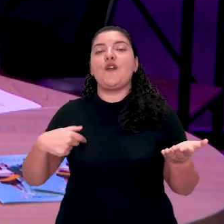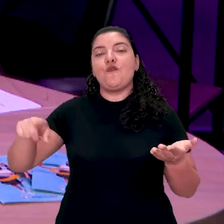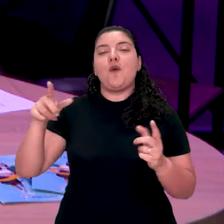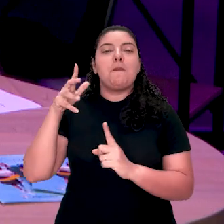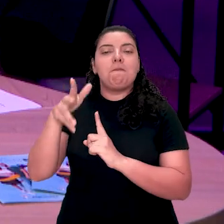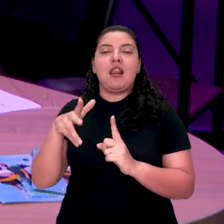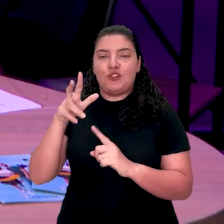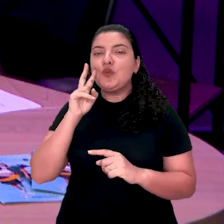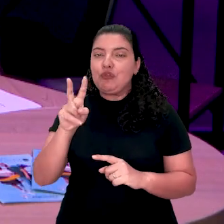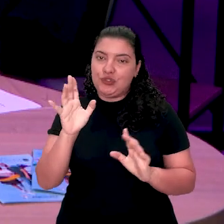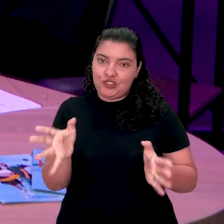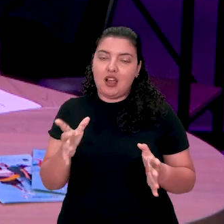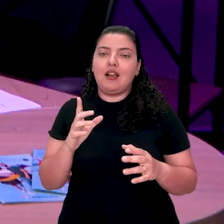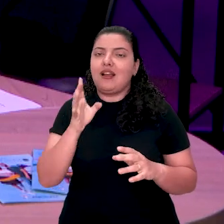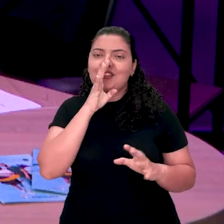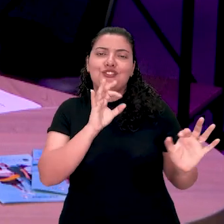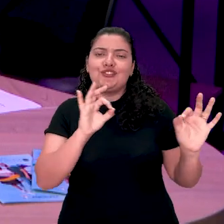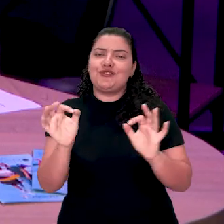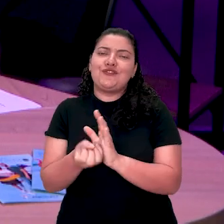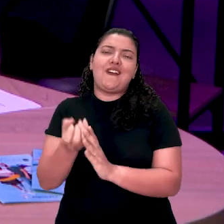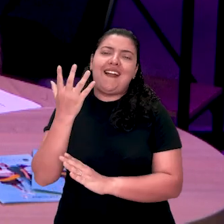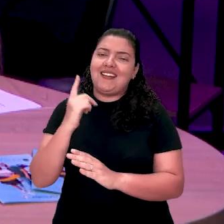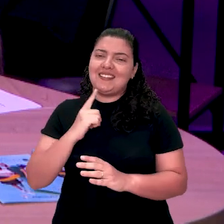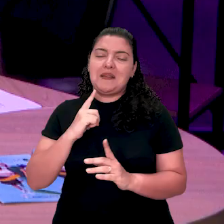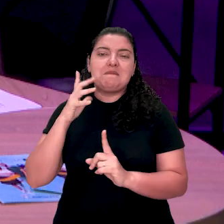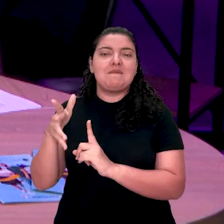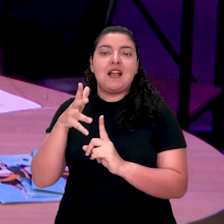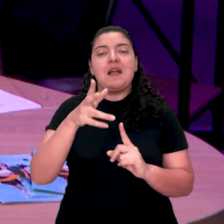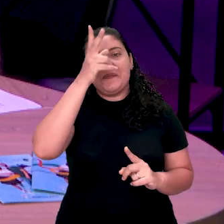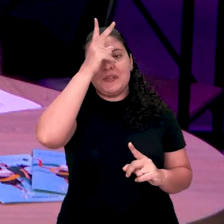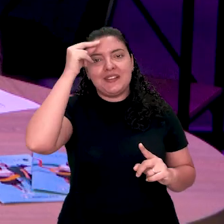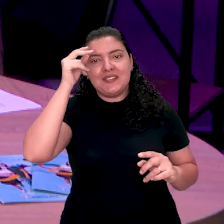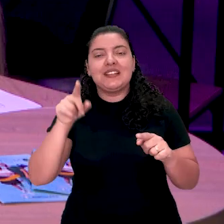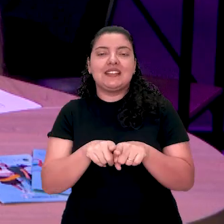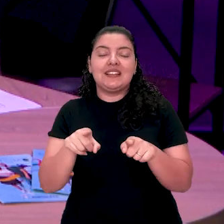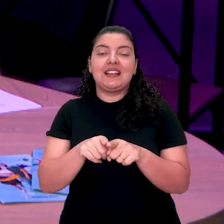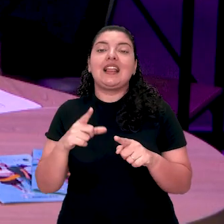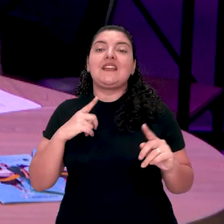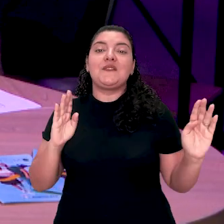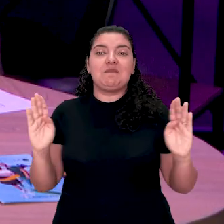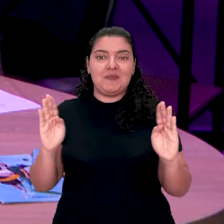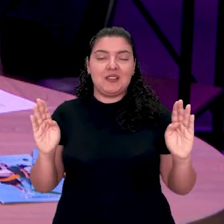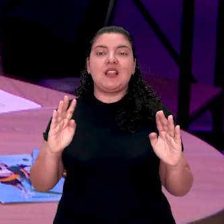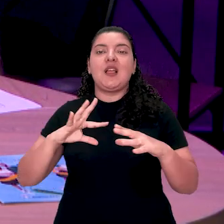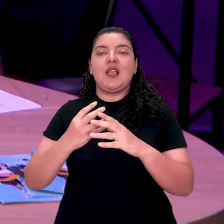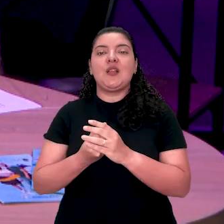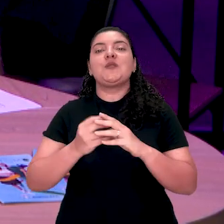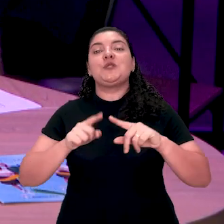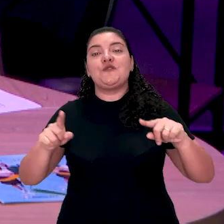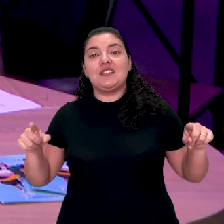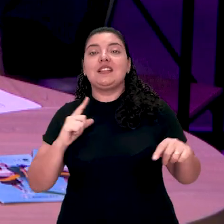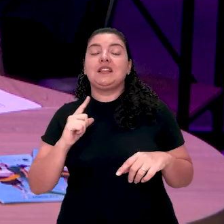palestrar, você já viu? Tu já assistiu várias palestras depois, né? Sim. Também na prefeitura, quando teve aquela da inclusão e